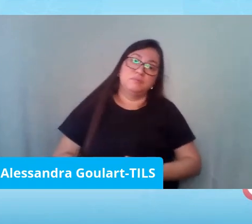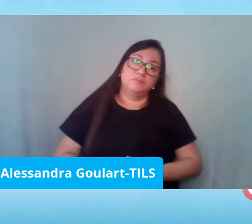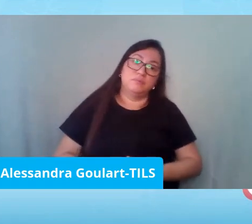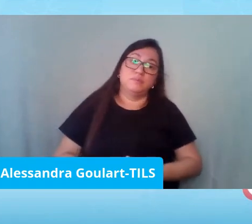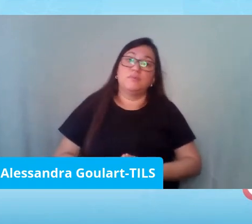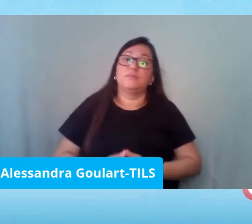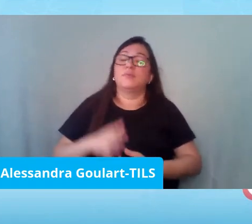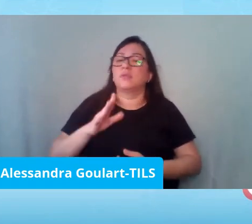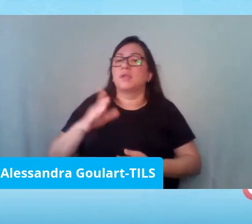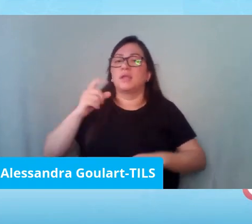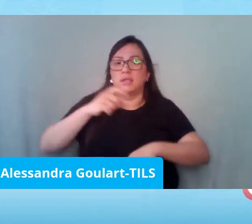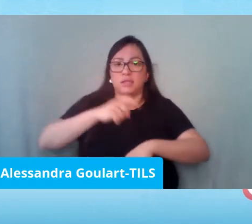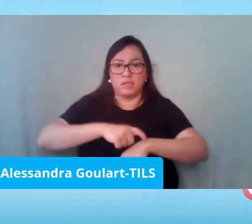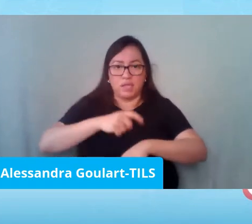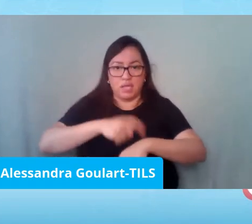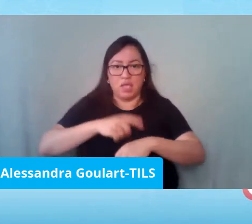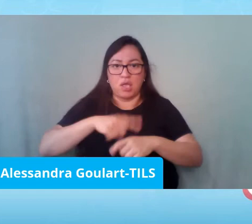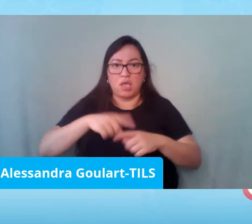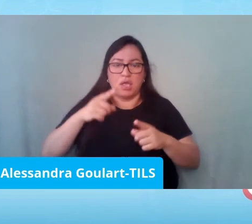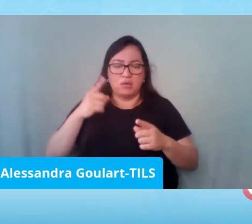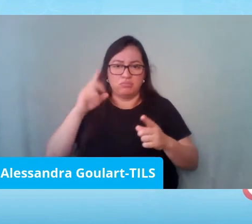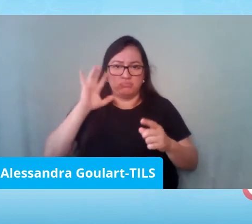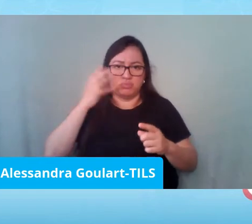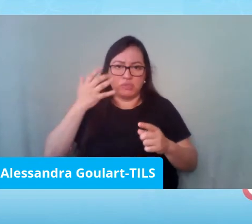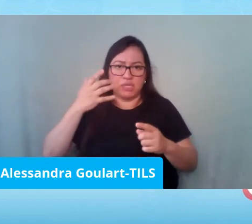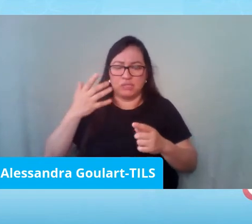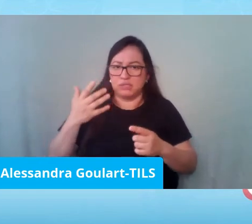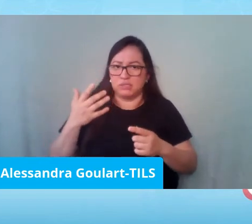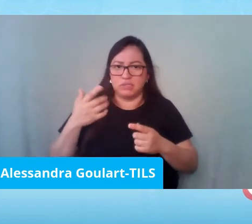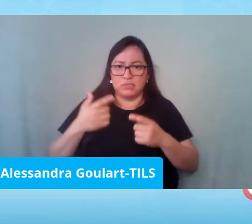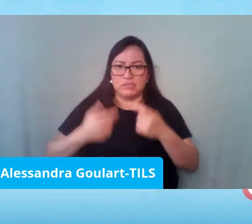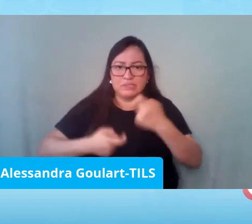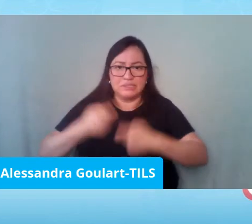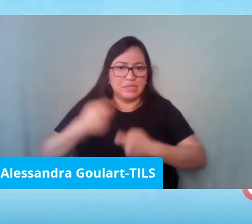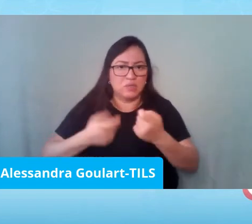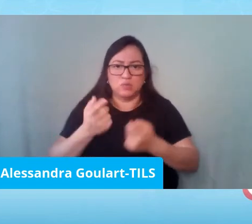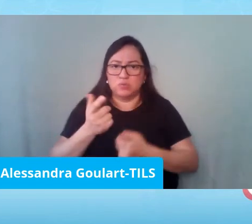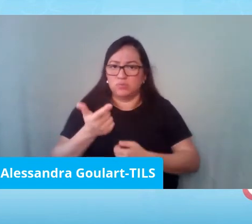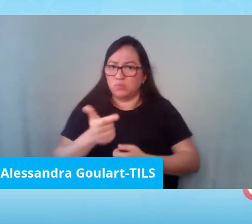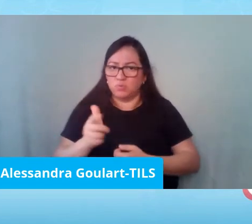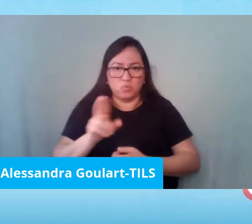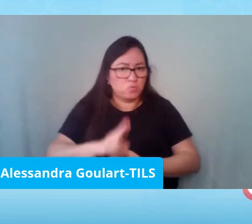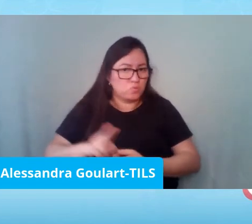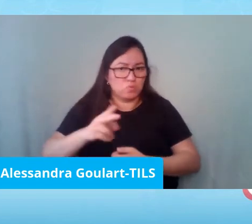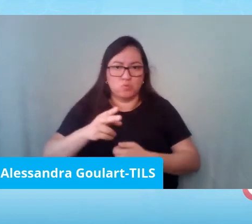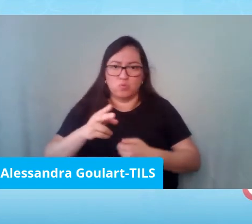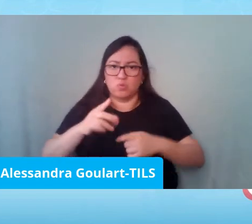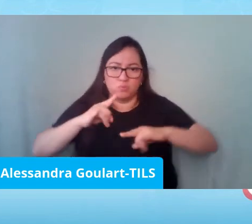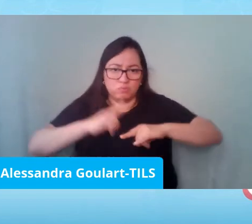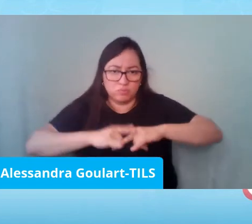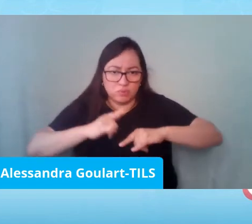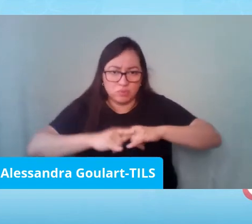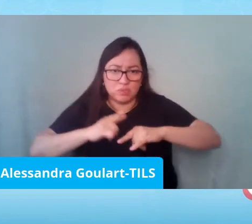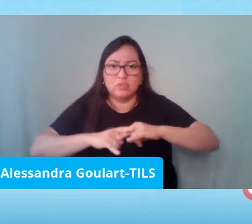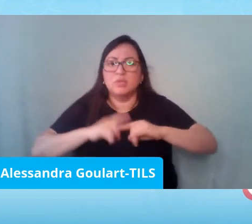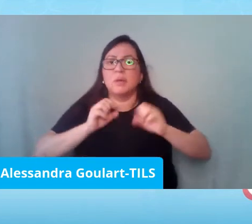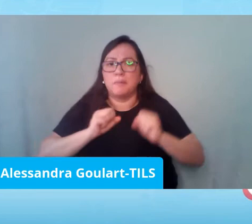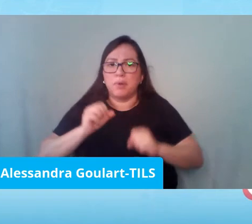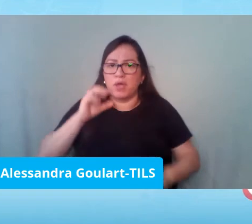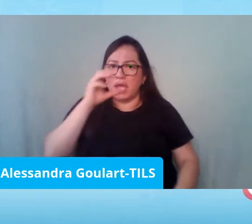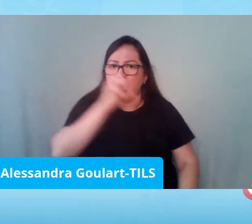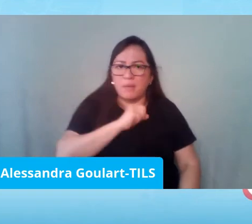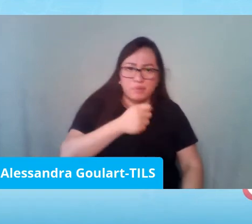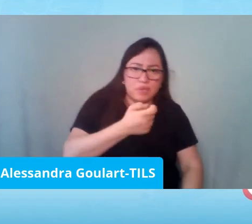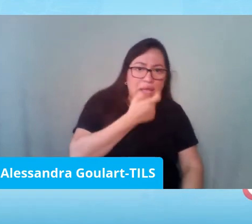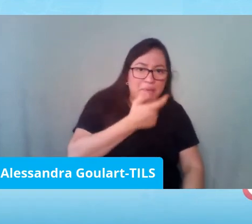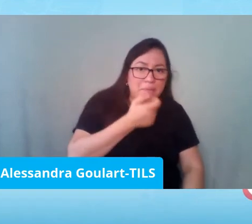profilaxia pós-exposição, a PEP, e a contracepção de emergência, previndo isso, de que ela não engravide novamente e que